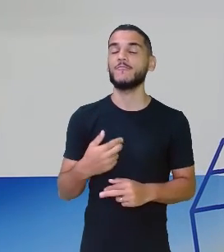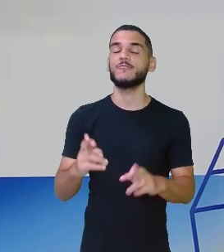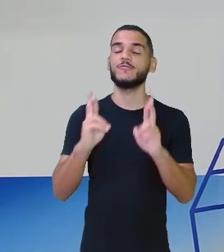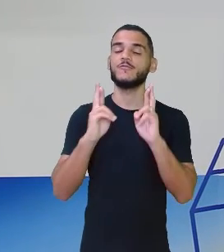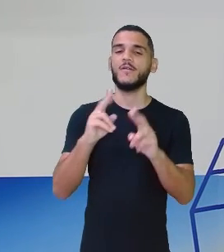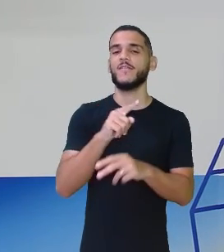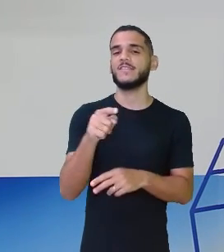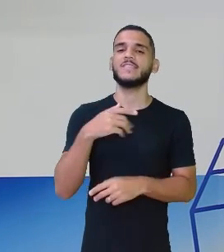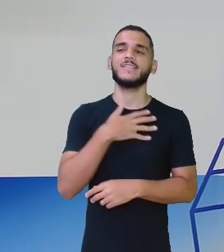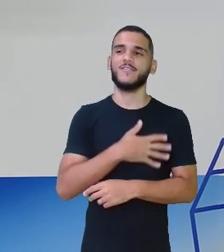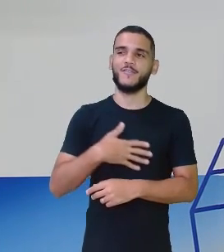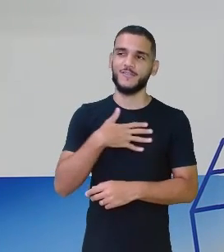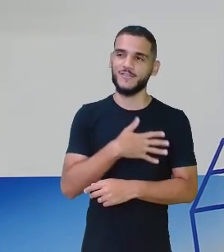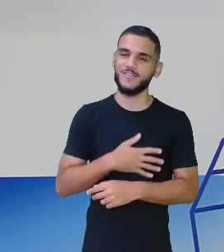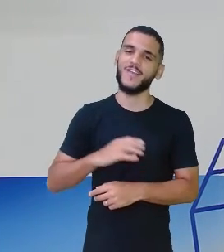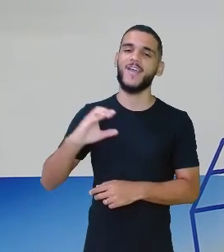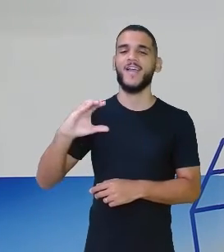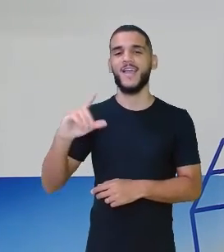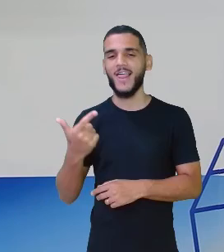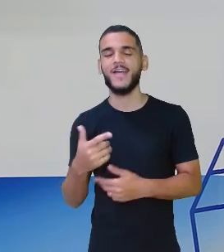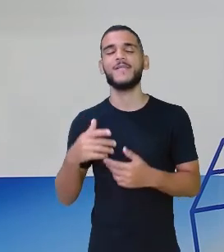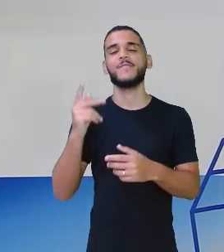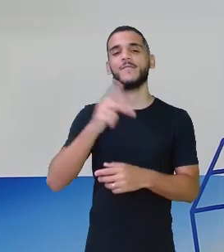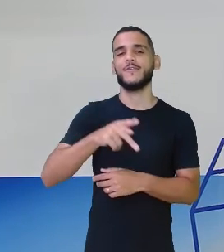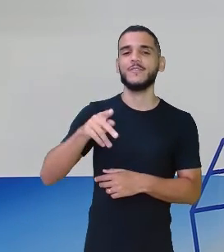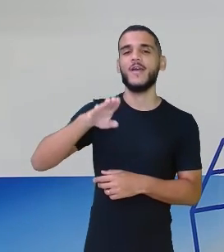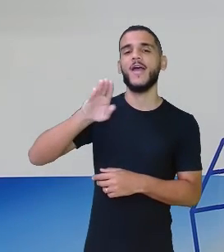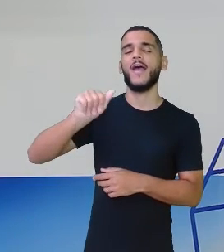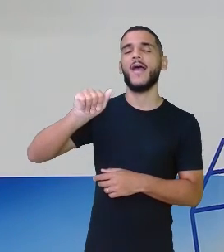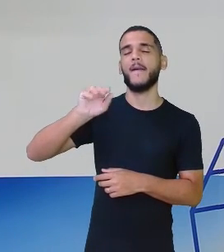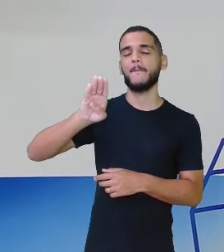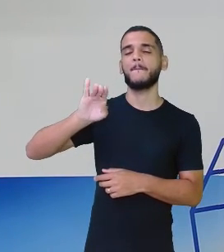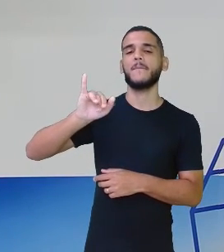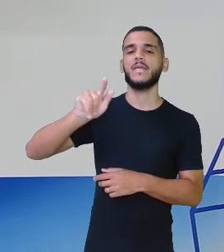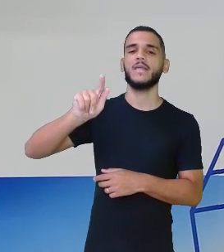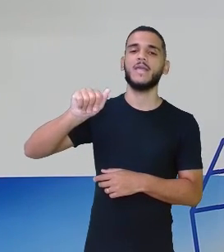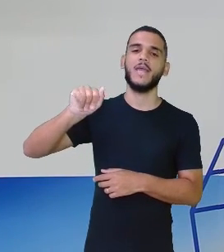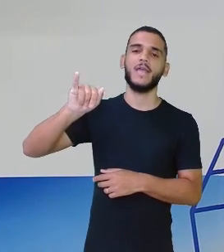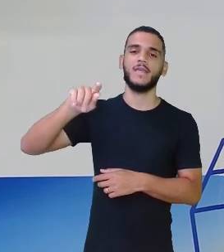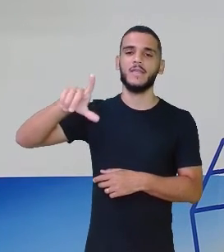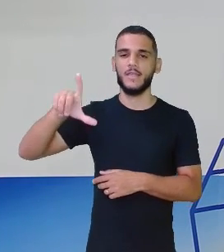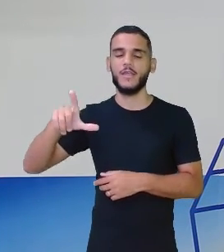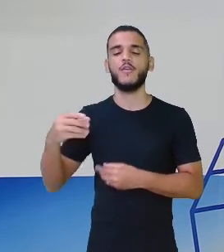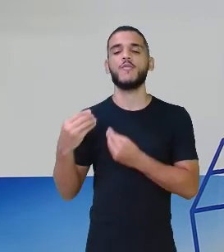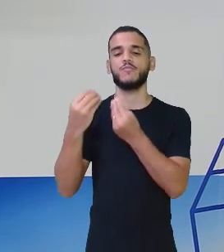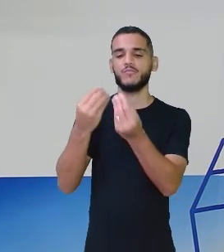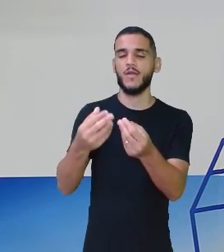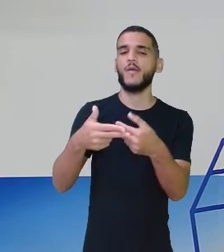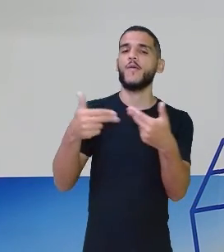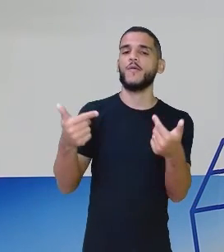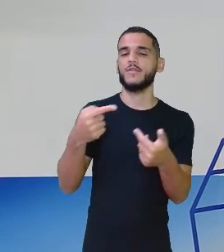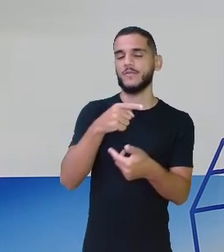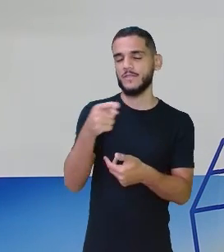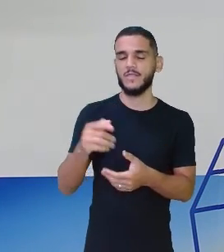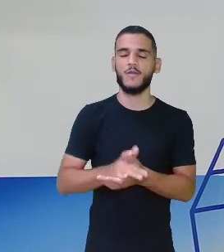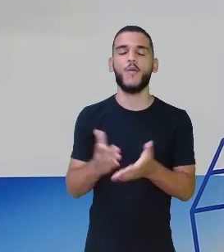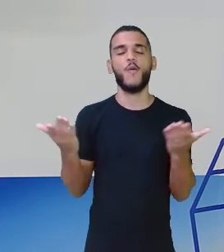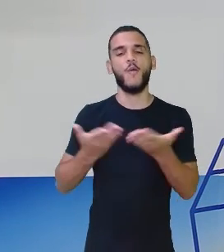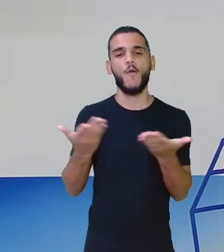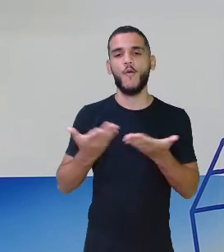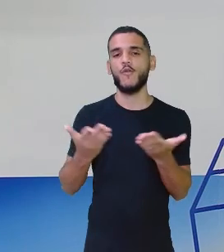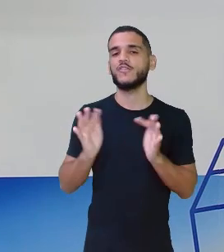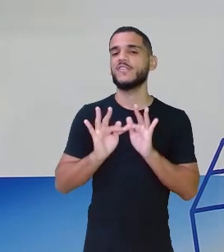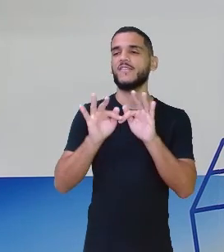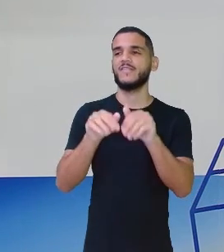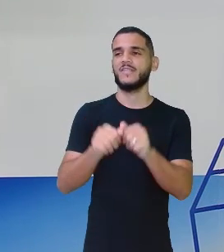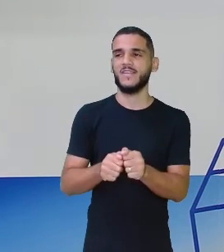tenham gostado. É claro, a professora Abigail vai trazer muito mais coisas para vocês. Mas por hoje, a nossa aula chegou